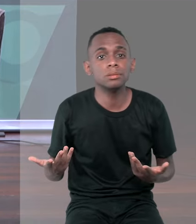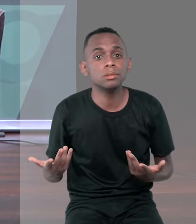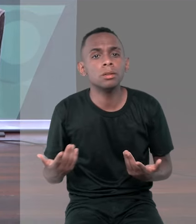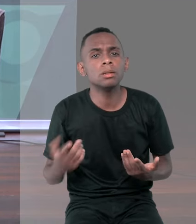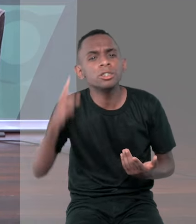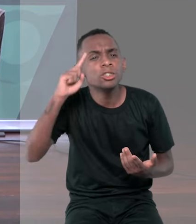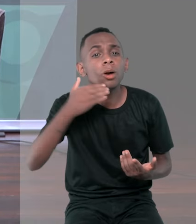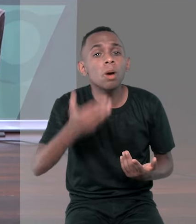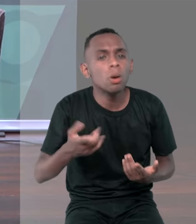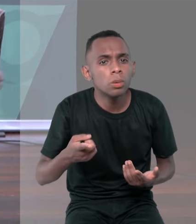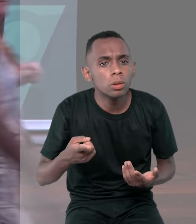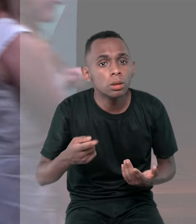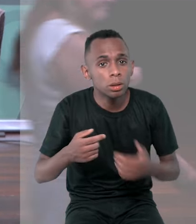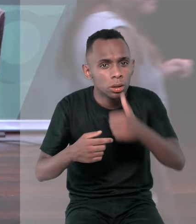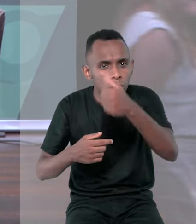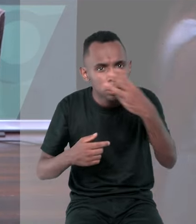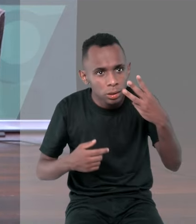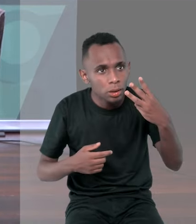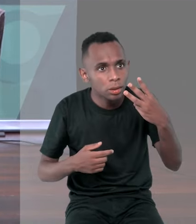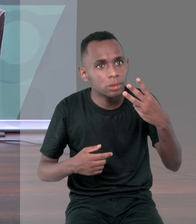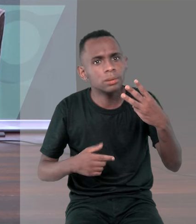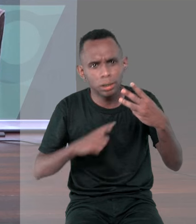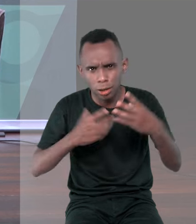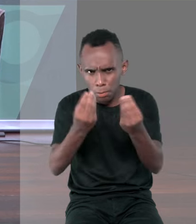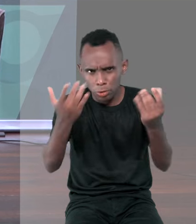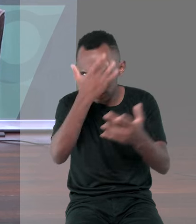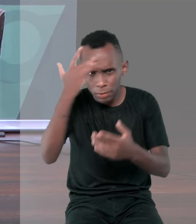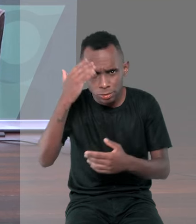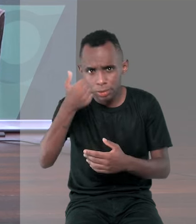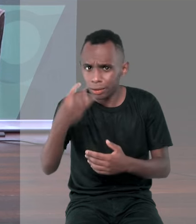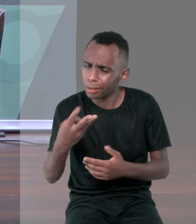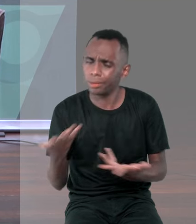Quando? 13? Ah, tem muita gente com dia 13, aí tem que ser mais.